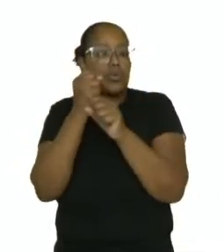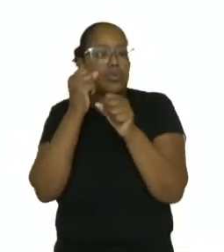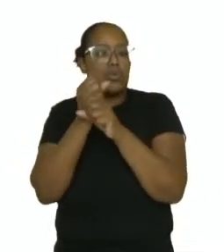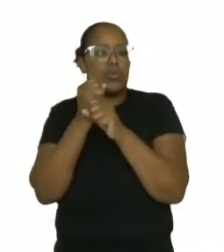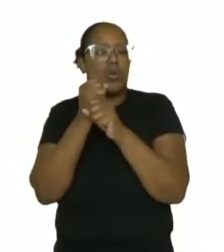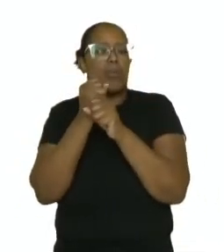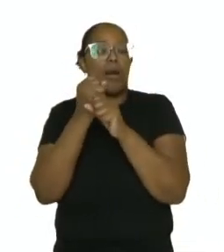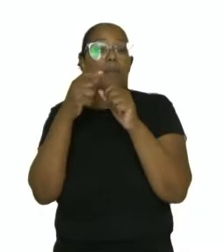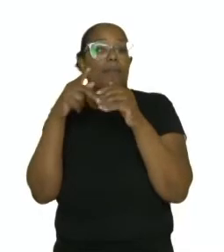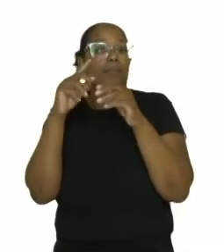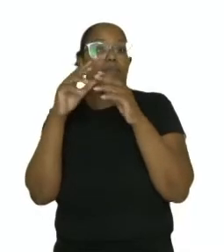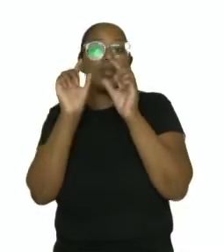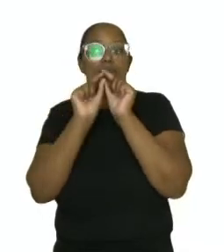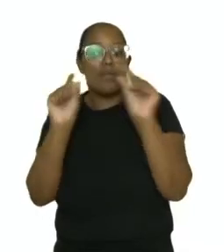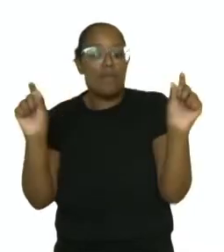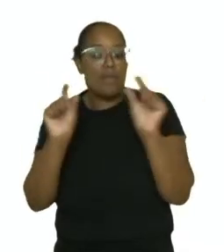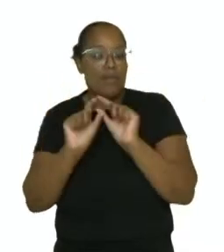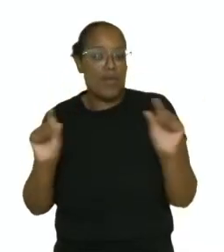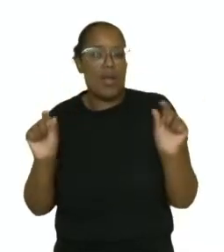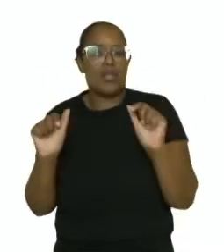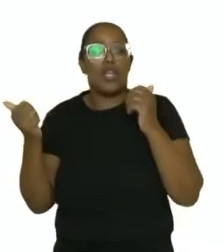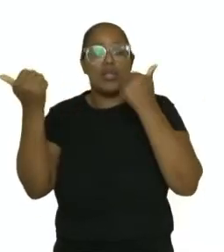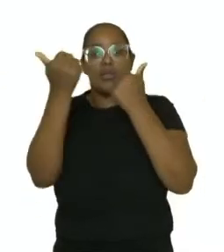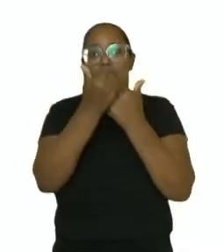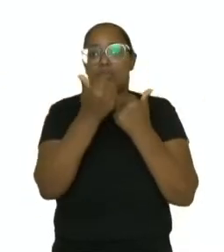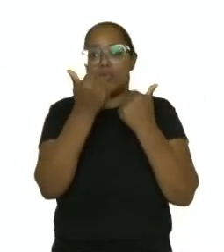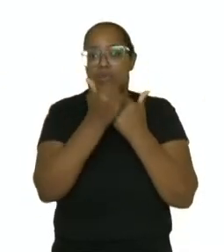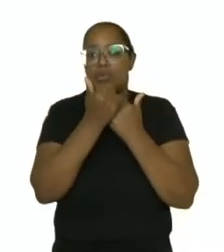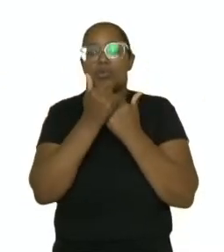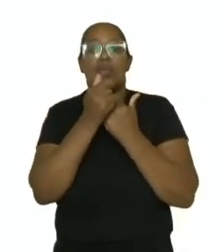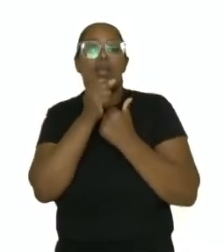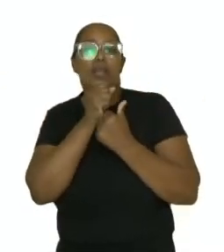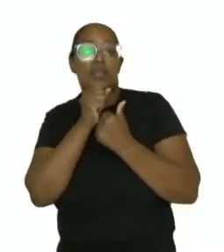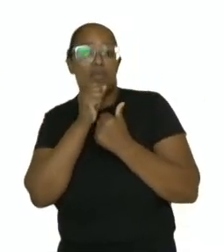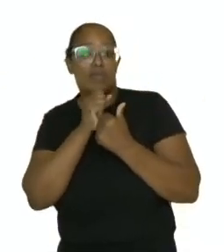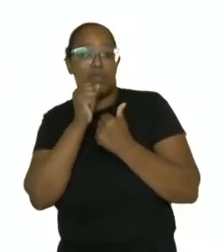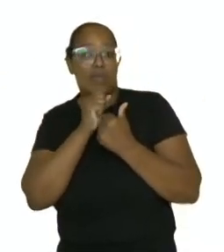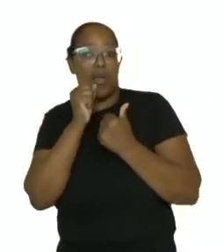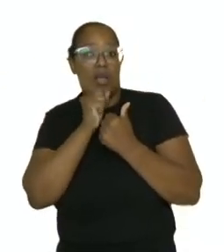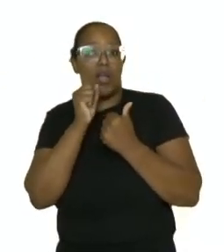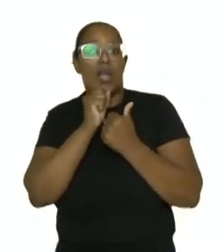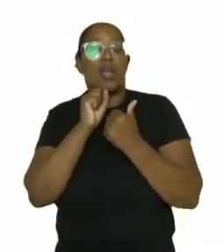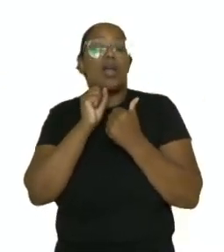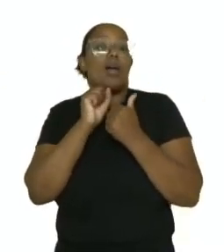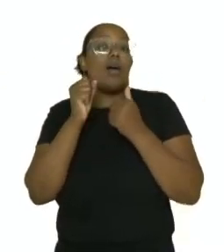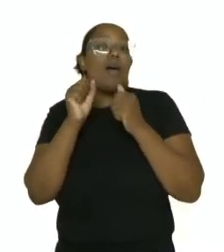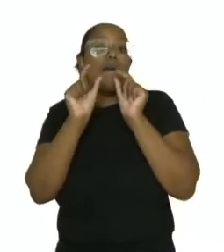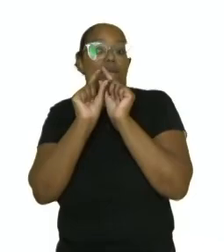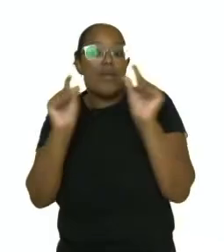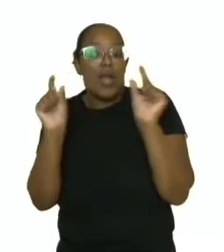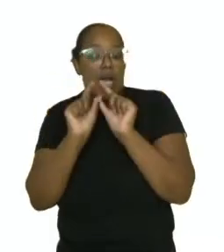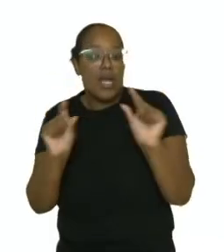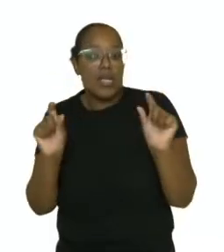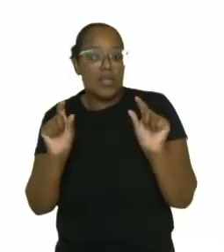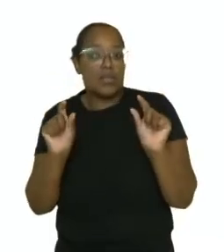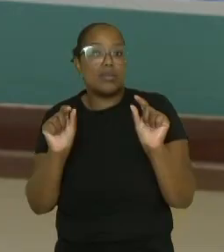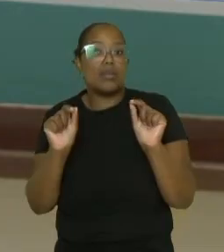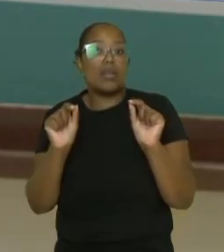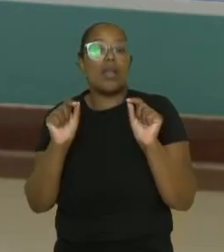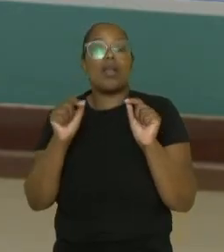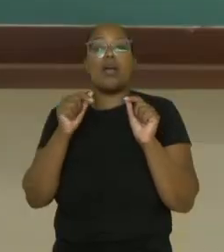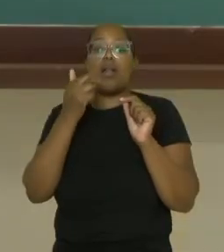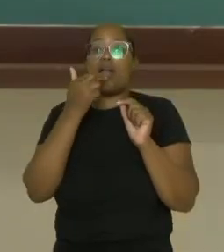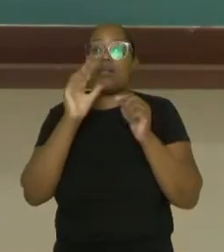estrutura interna das frases, substituindo a velha dicotomia analítica de sujeito e predicado, que é uma herança da